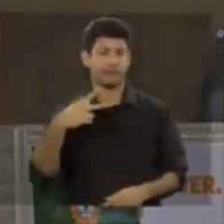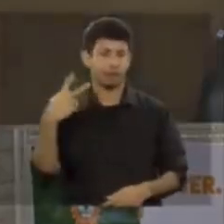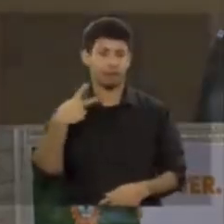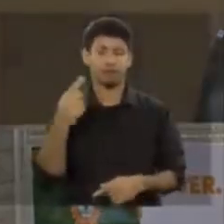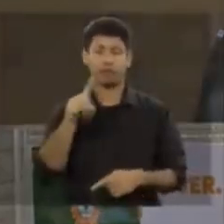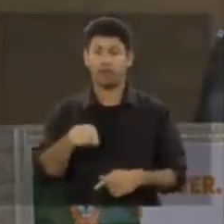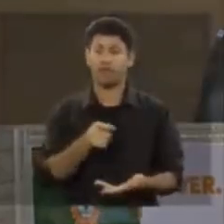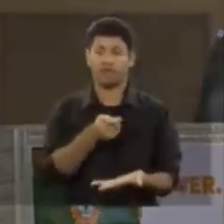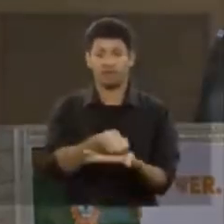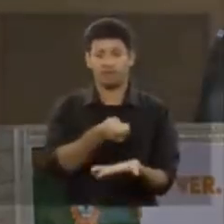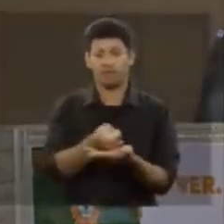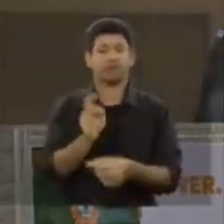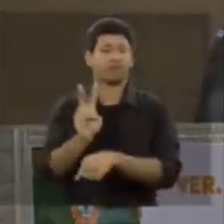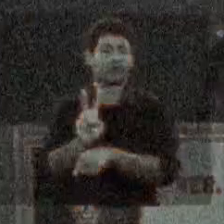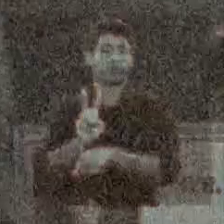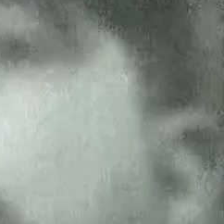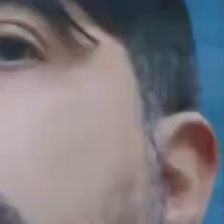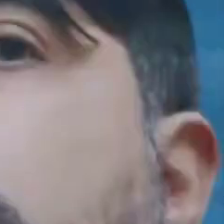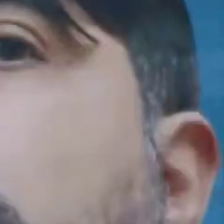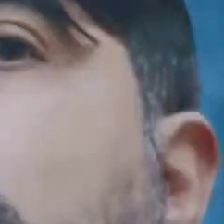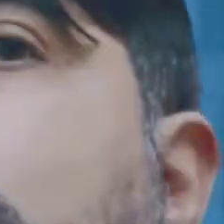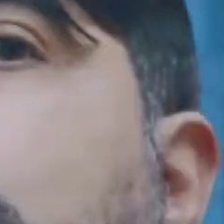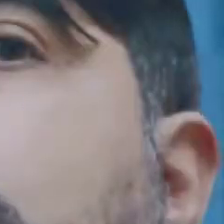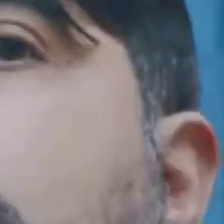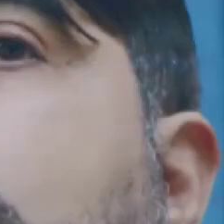dever para a cidade de